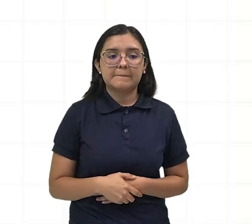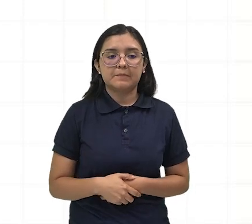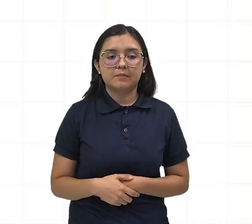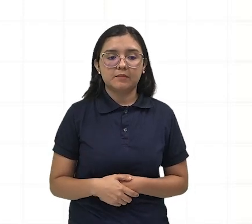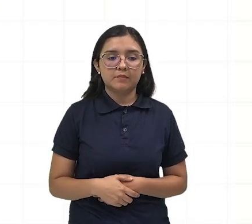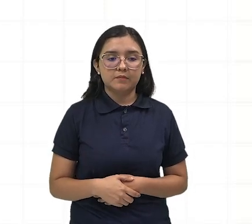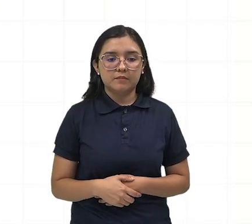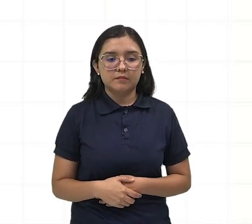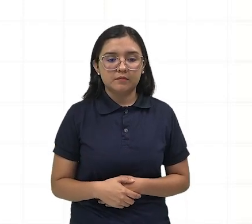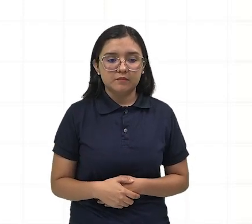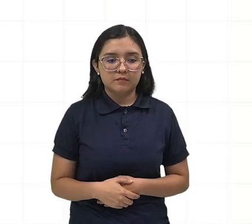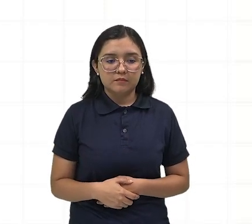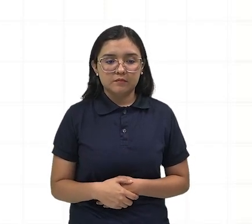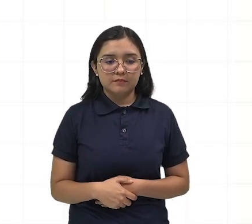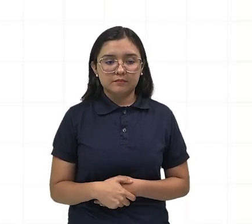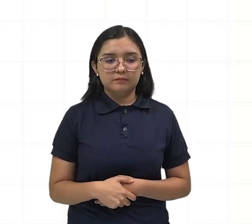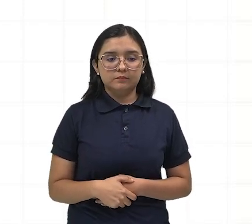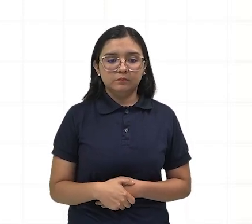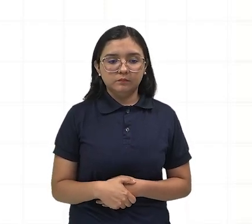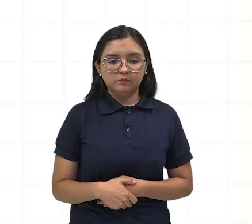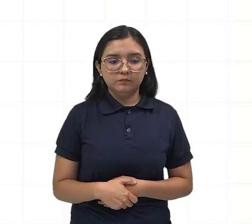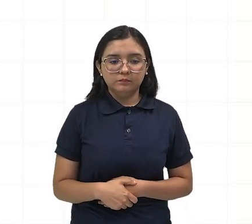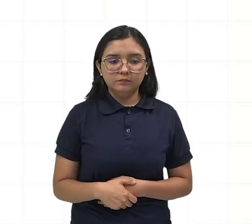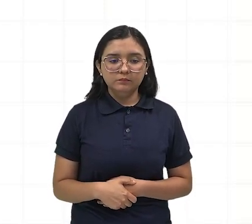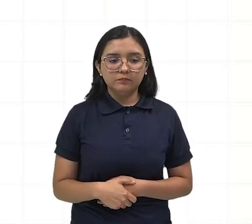Não. Geratriz.